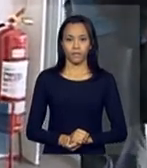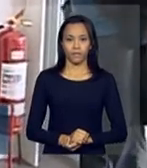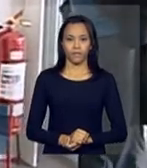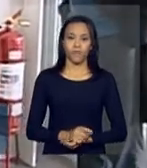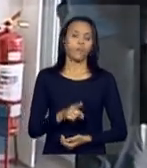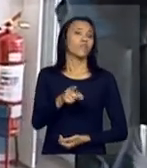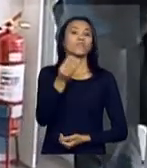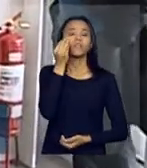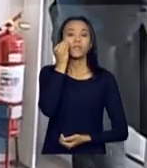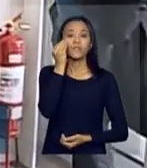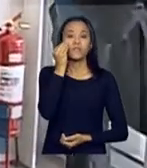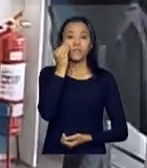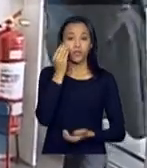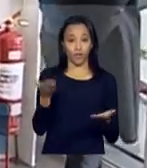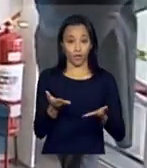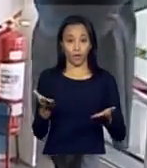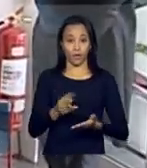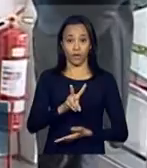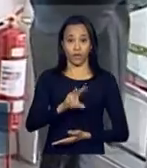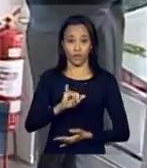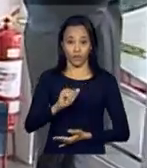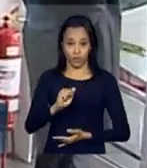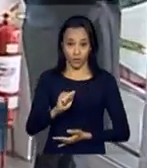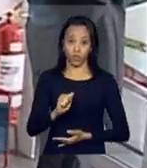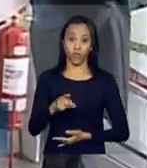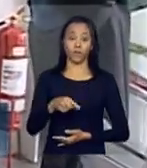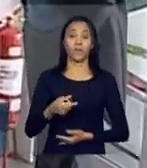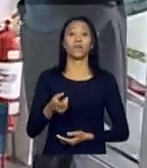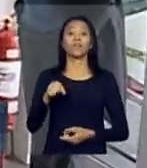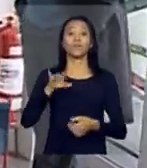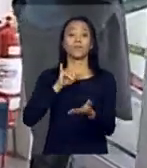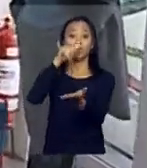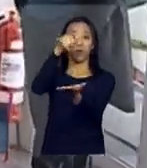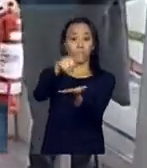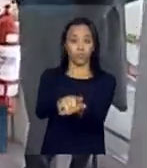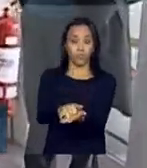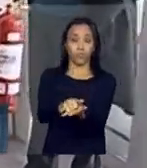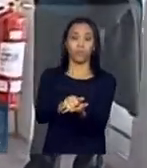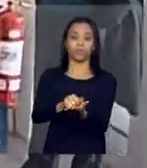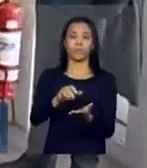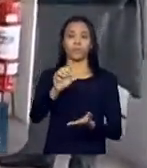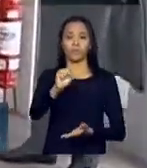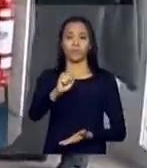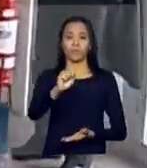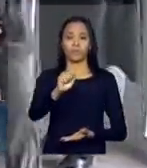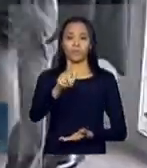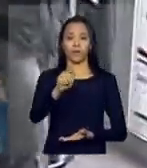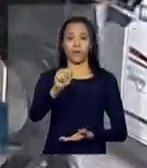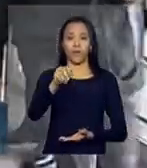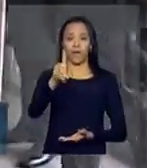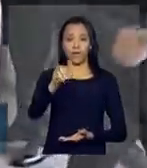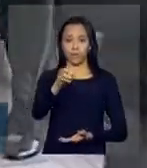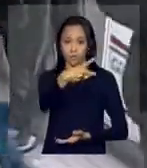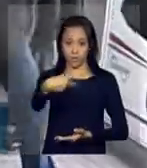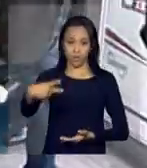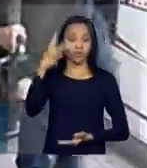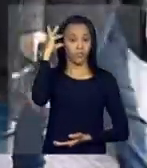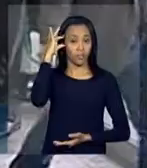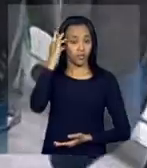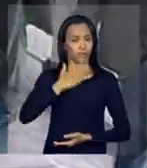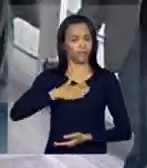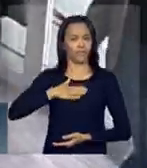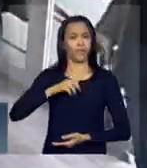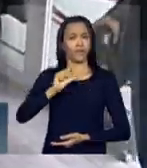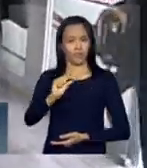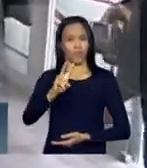Você acompanha imagens ao vivo, direto do Aeroporto Internacional Salgado Filho. A presidenta Dilma Rousseff, daqui a pouco,